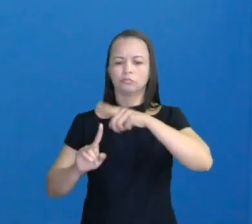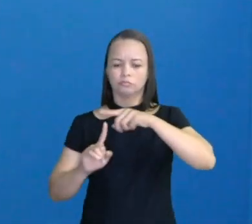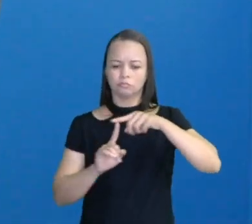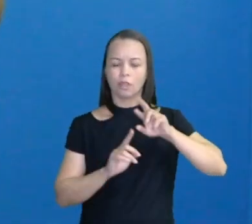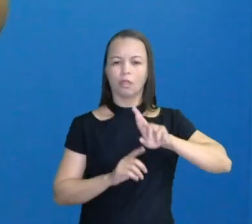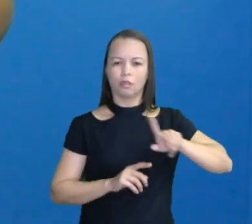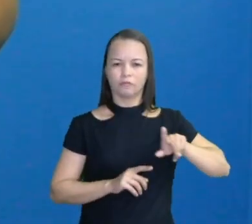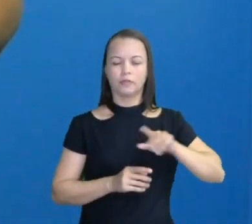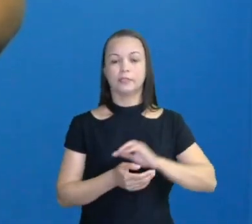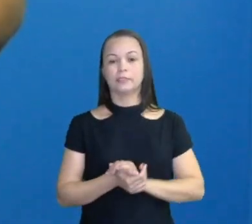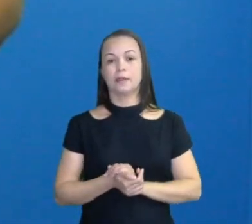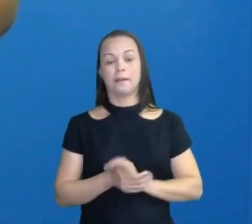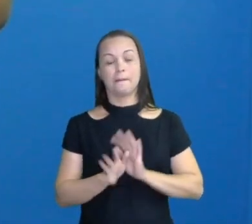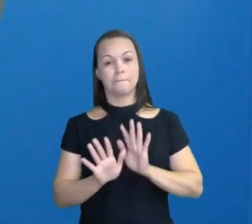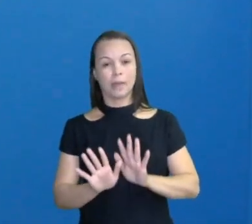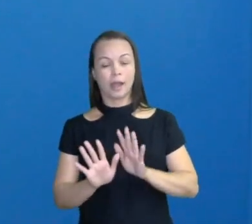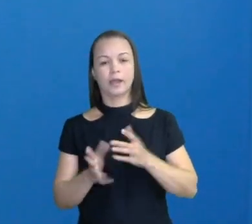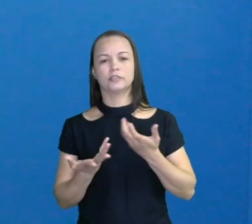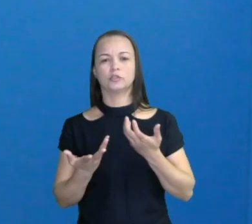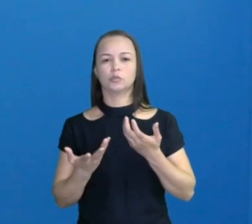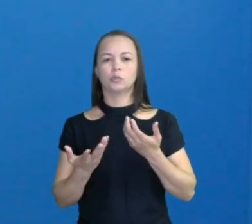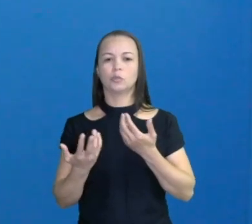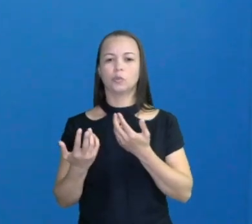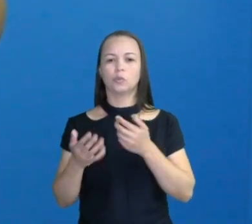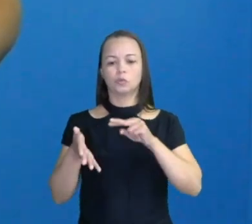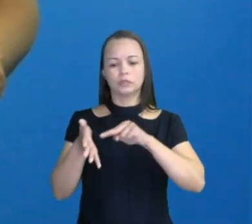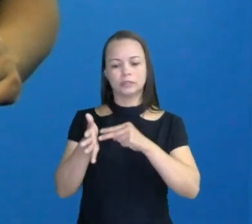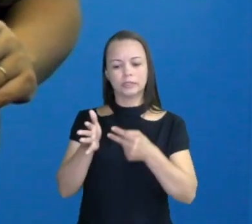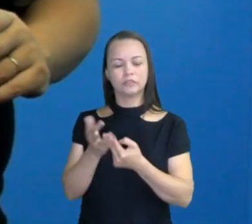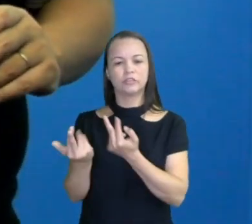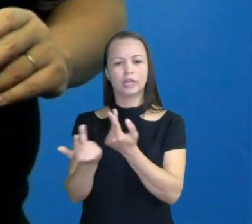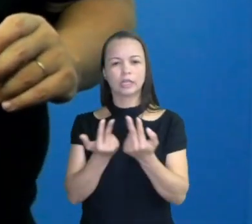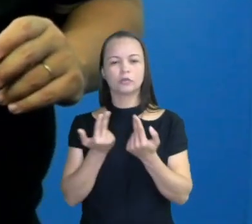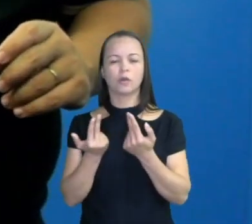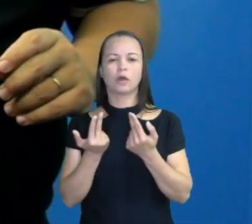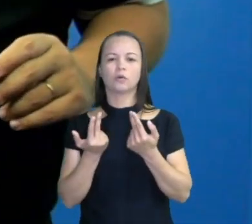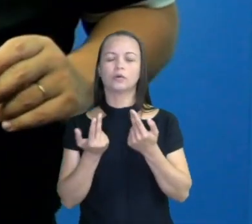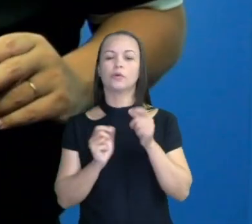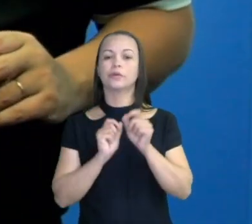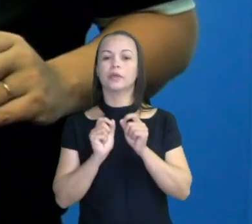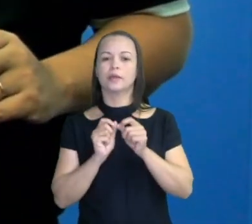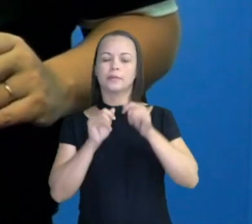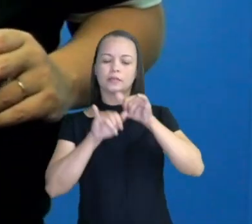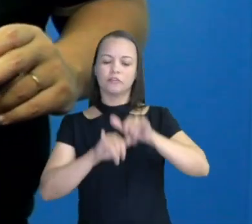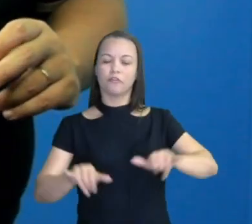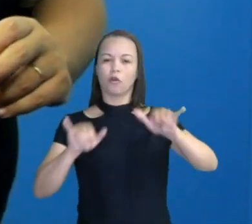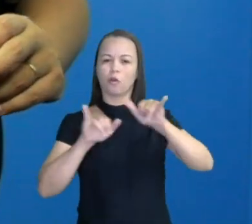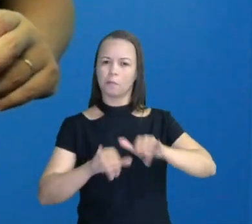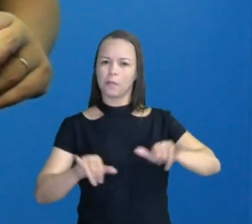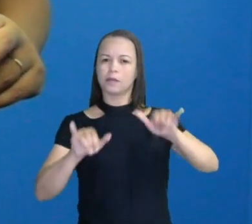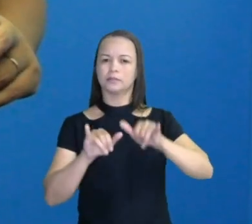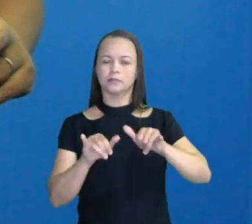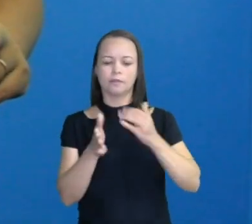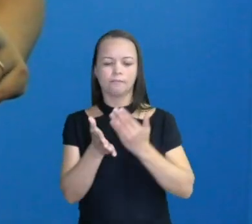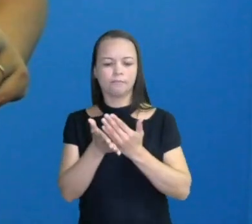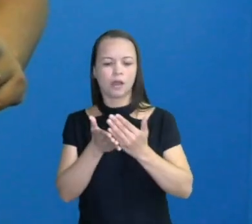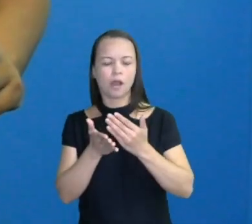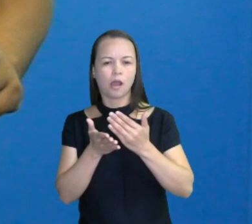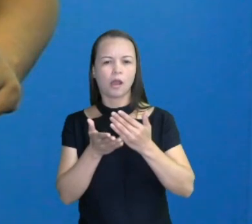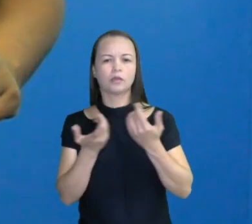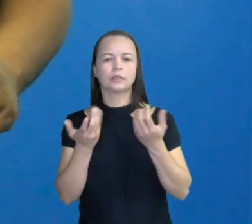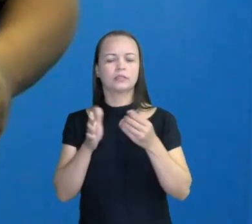diferentes, mas o mesmo significado, né? Passar uma informação, passar